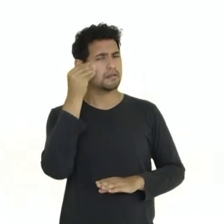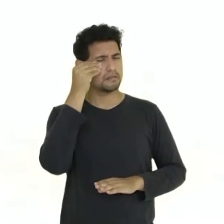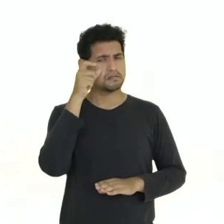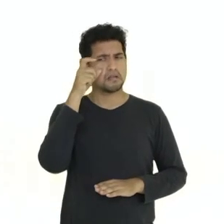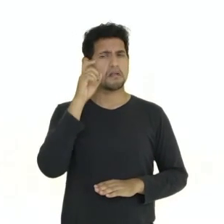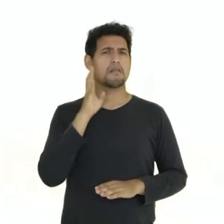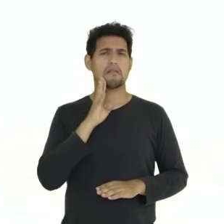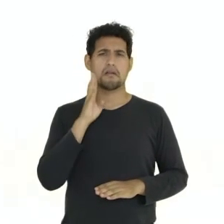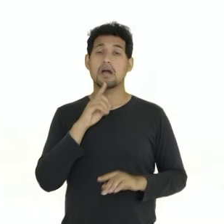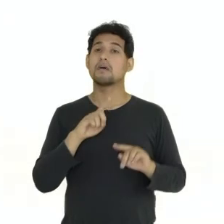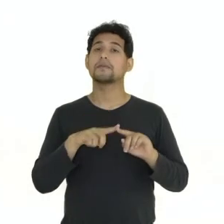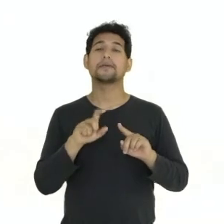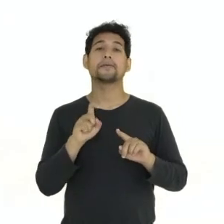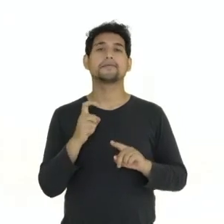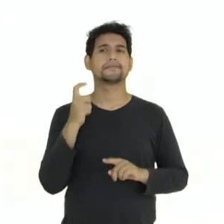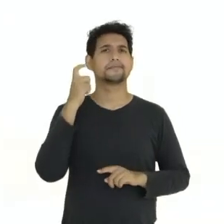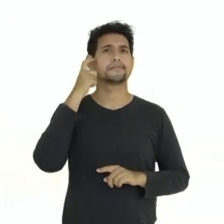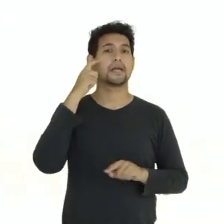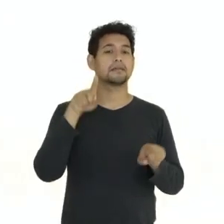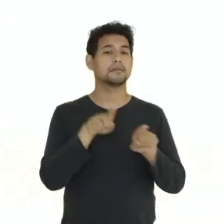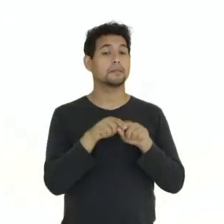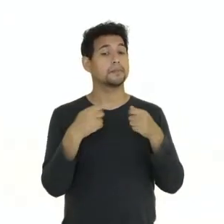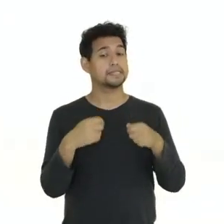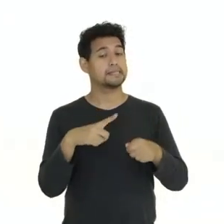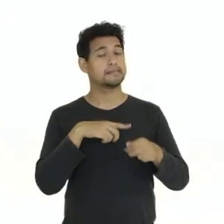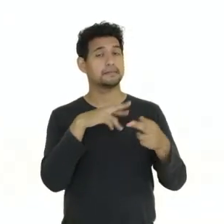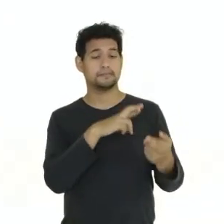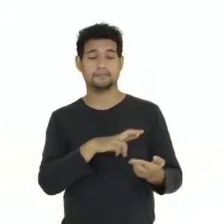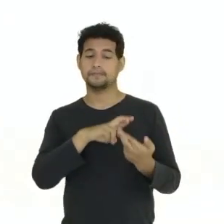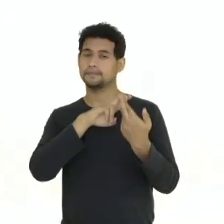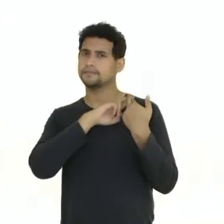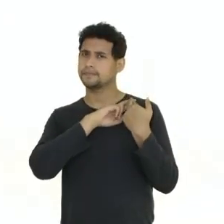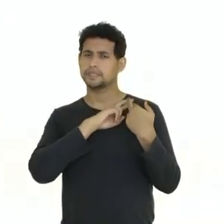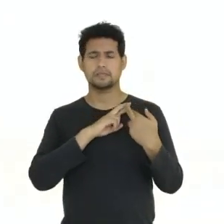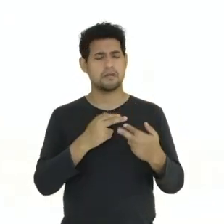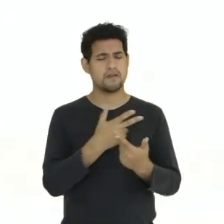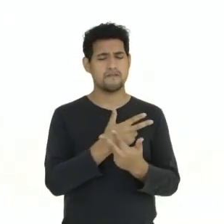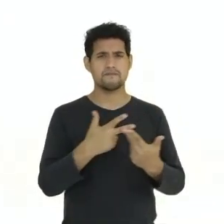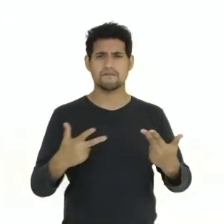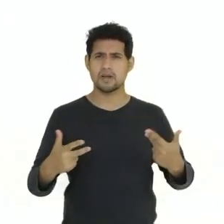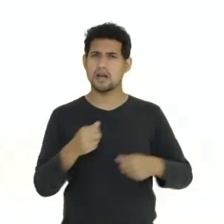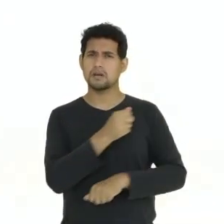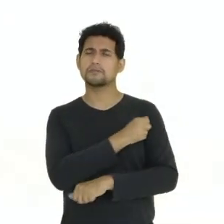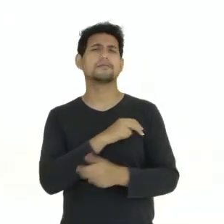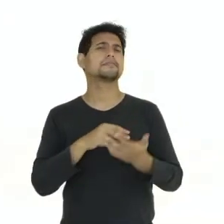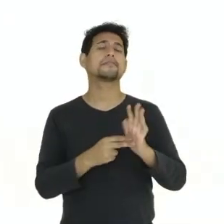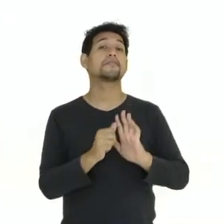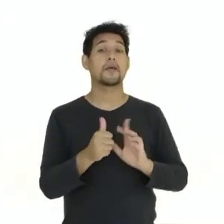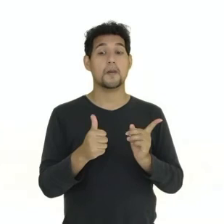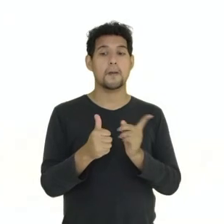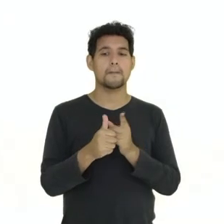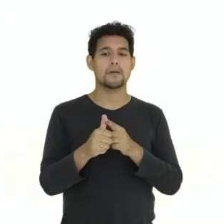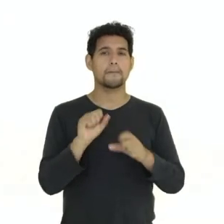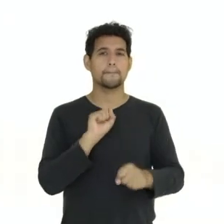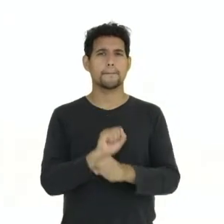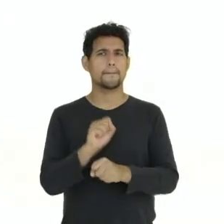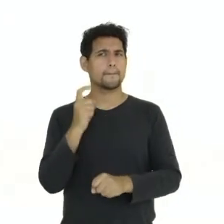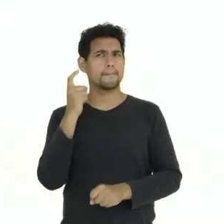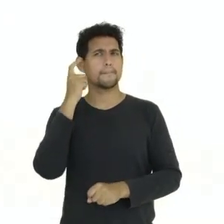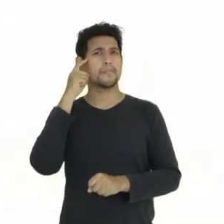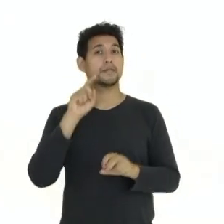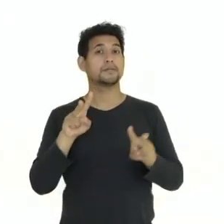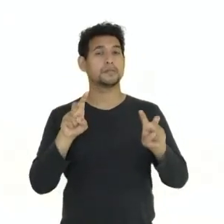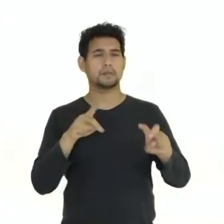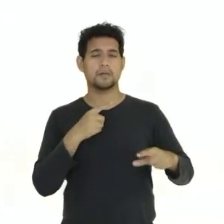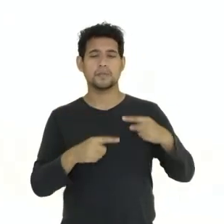e requer consciência e responsabilidade. Para muitos estudantes, trata-se de um primeiro momento de reflexão sobre a política